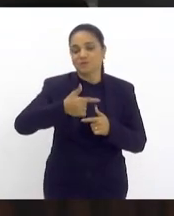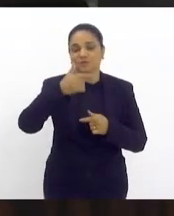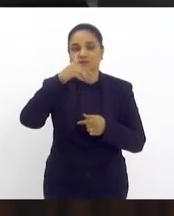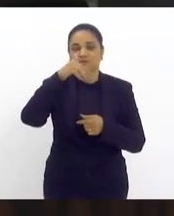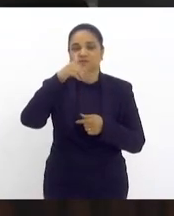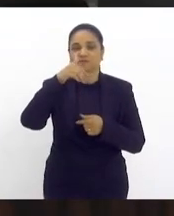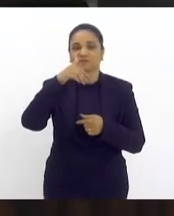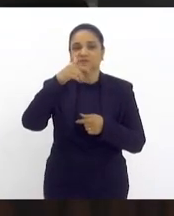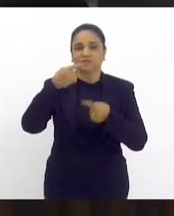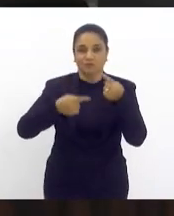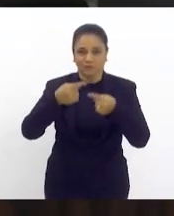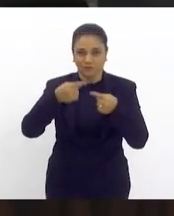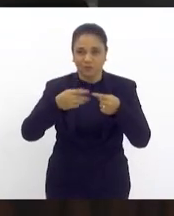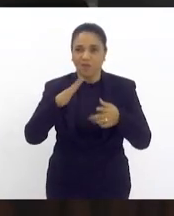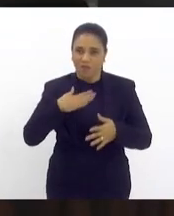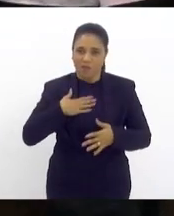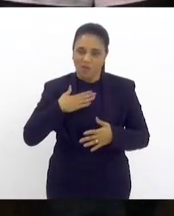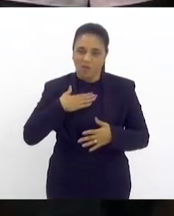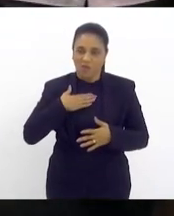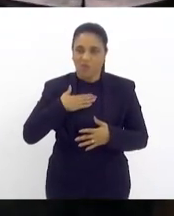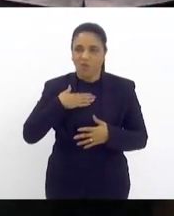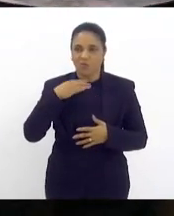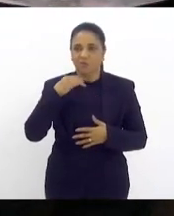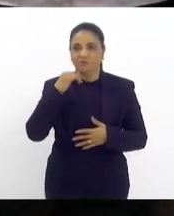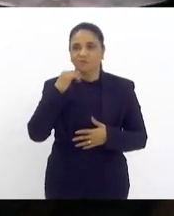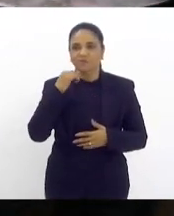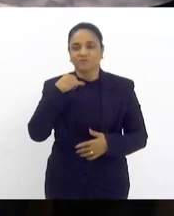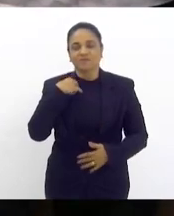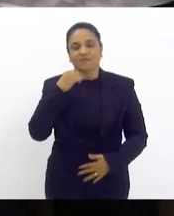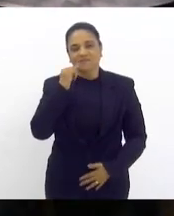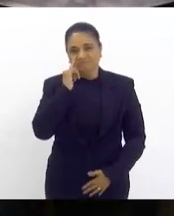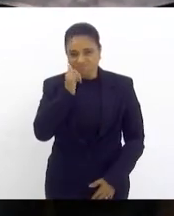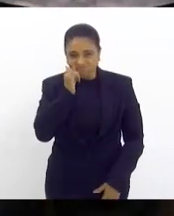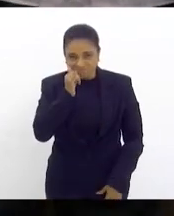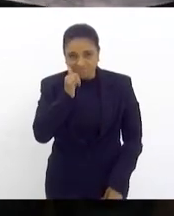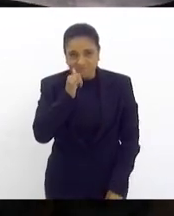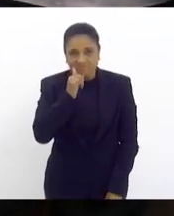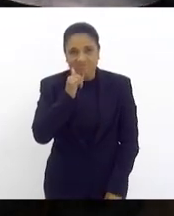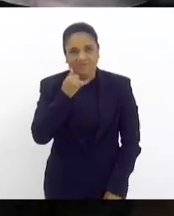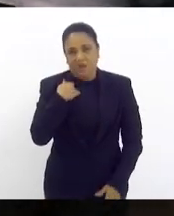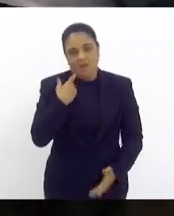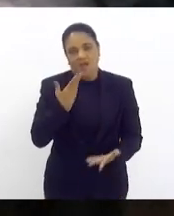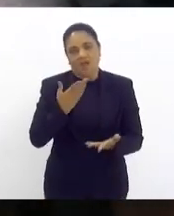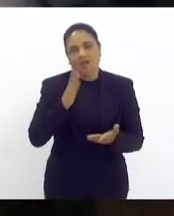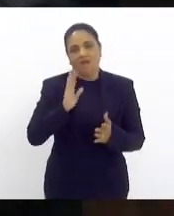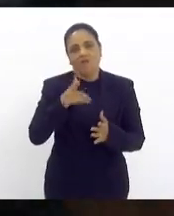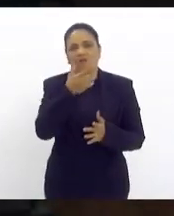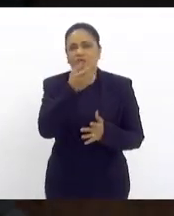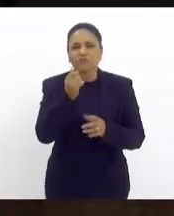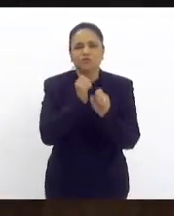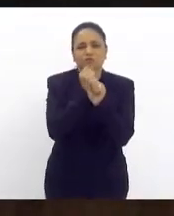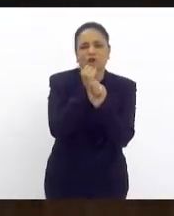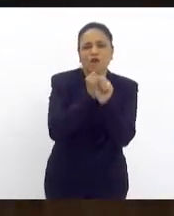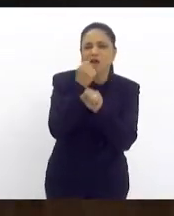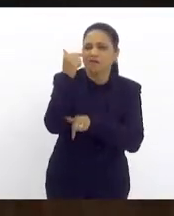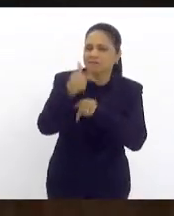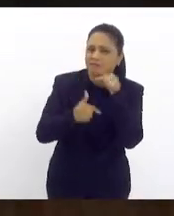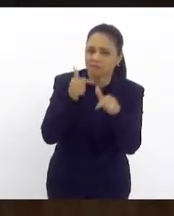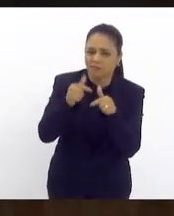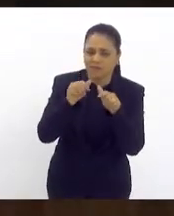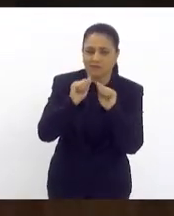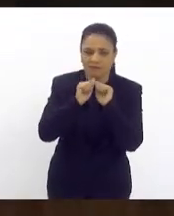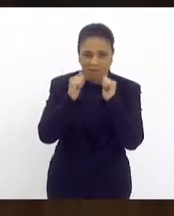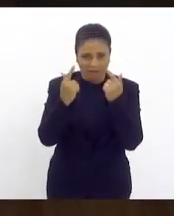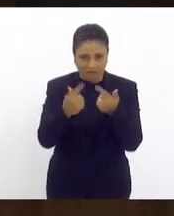eu só quero dizer que eu não tenho costume há 20 anos estou nessa casa eu não faço